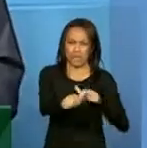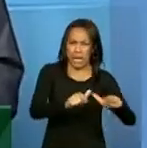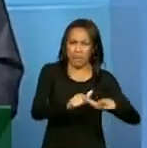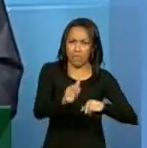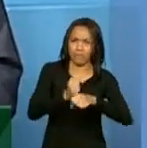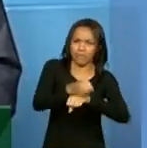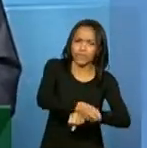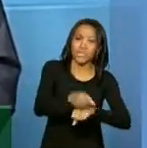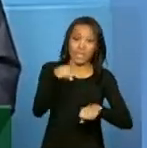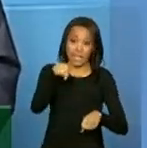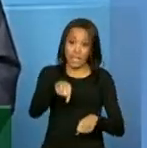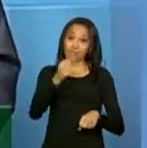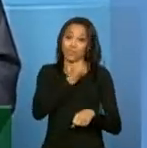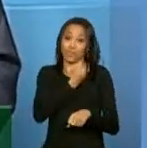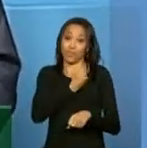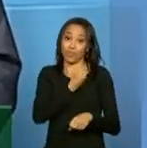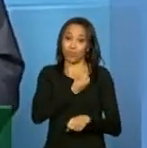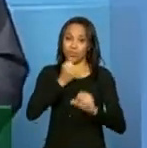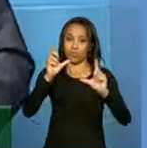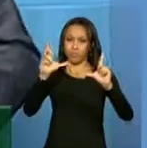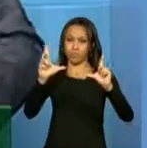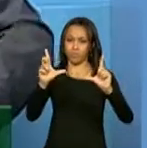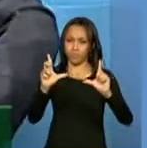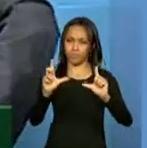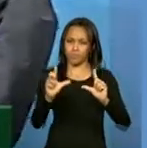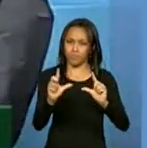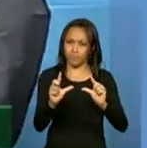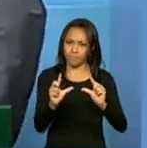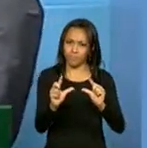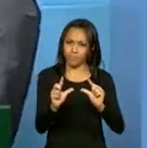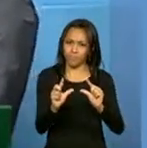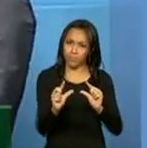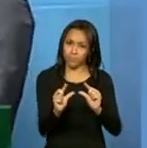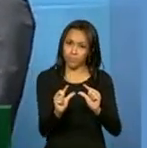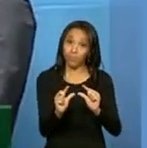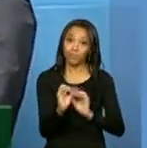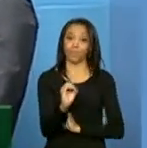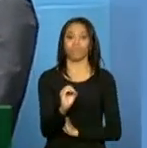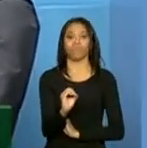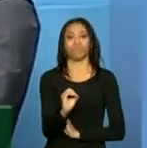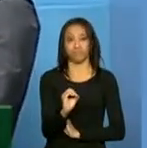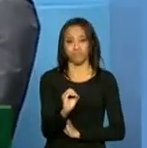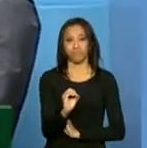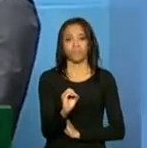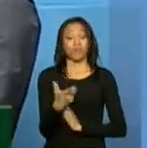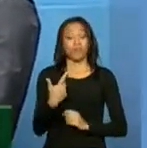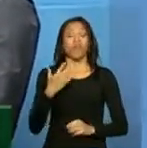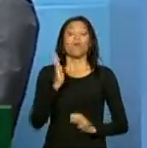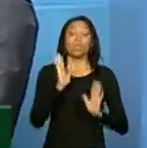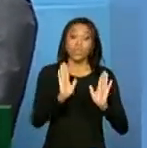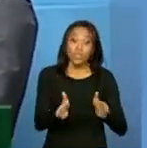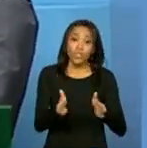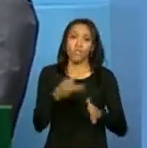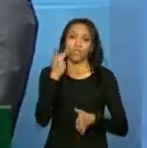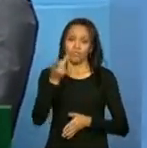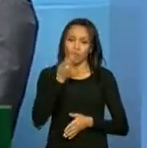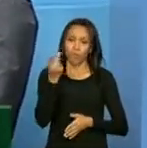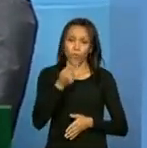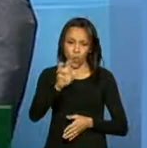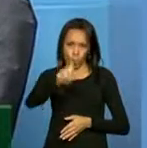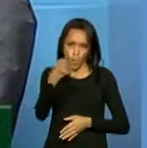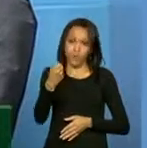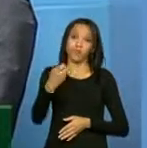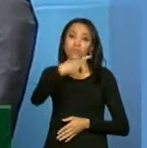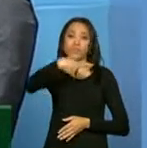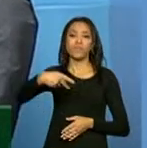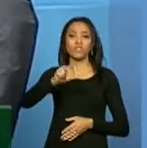sempre que esse número chegue a o mais próximo, senão ao próprio zero. Como disse o presidente, o ex-presidente